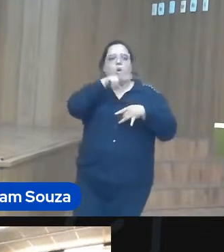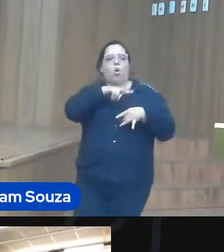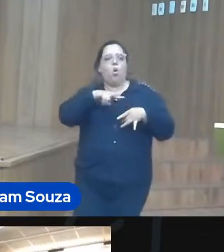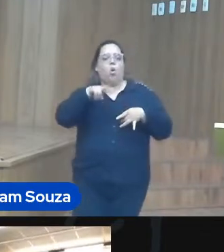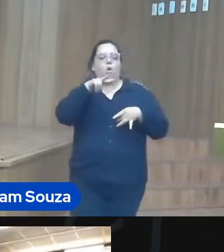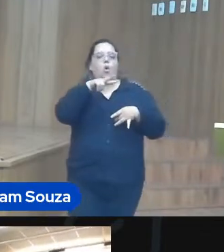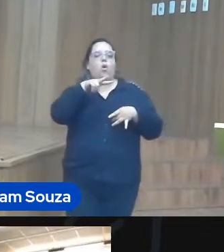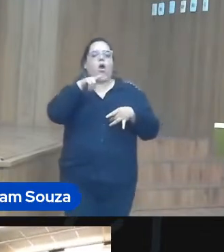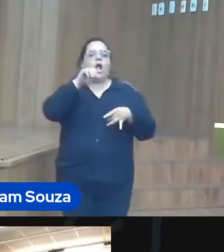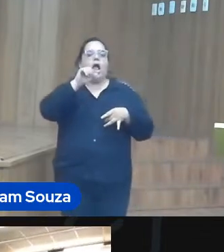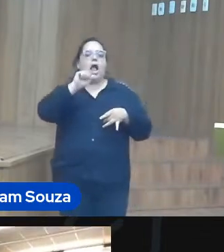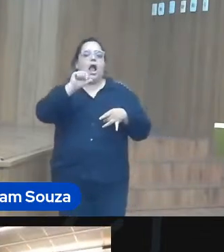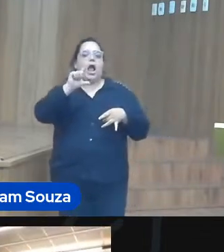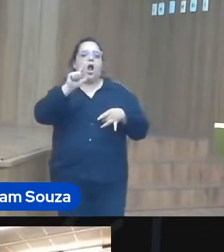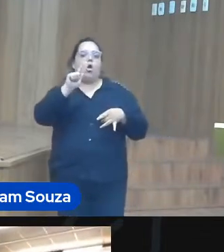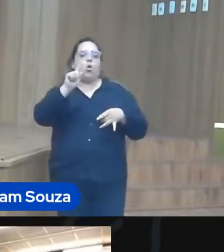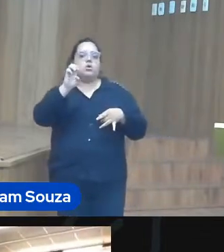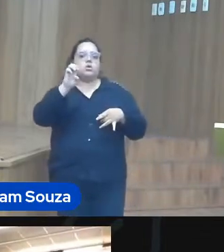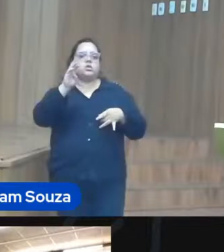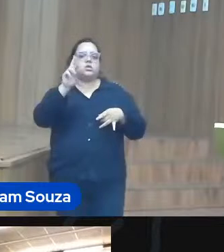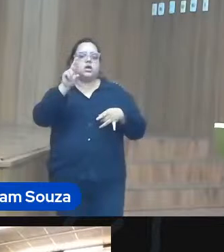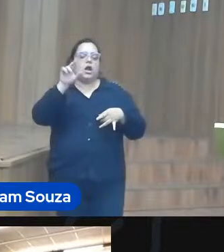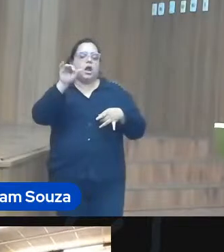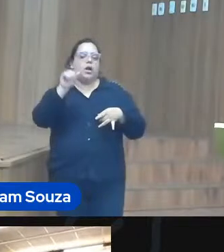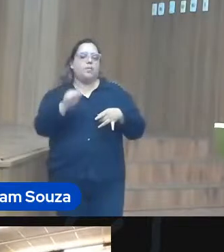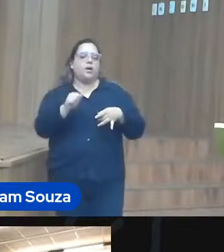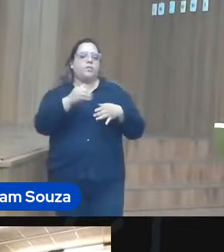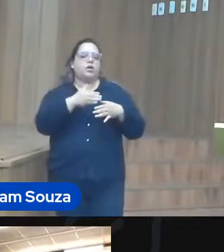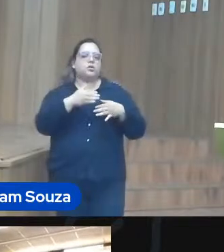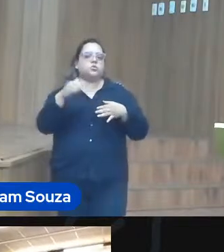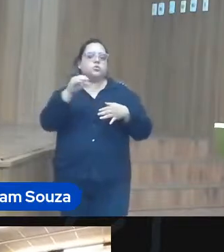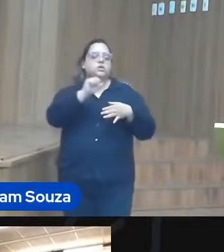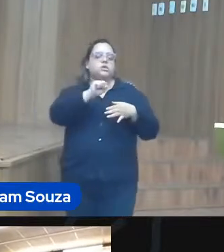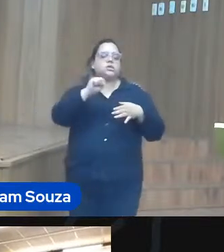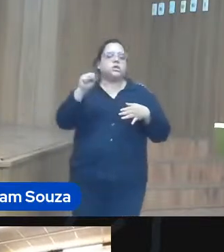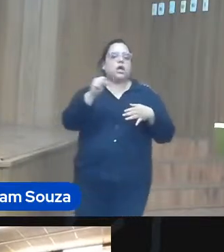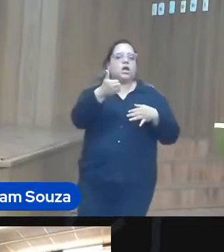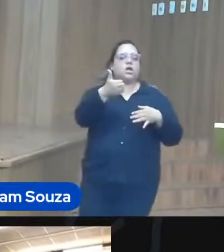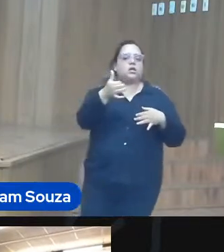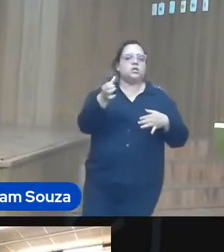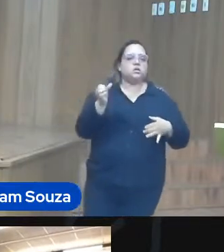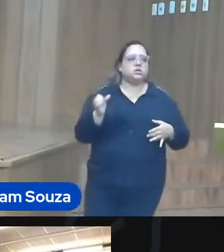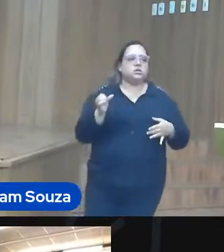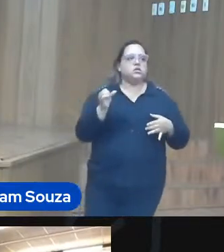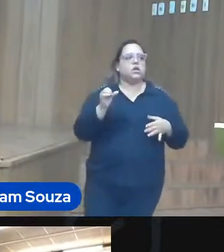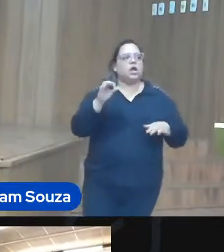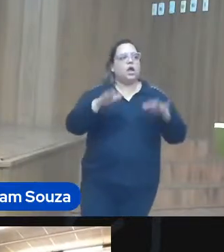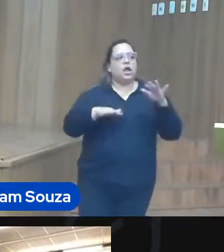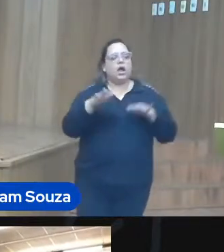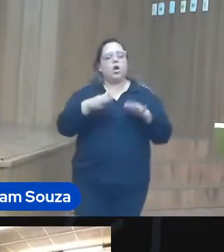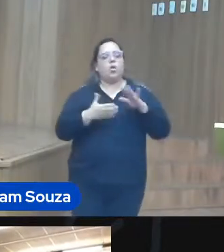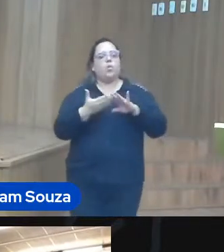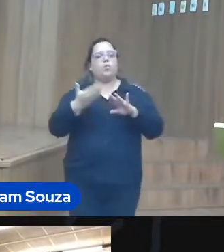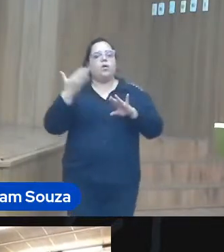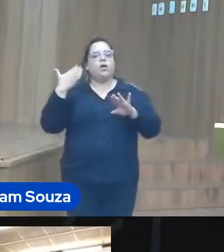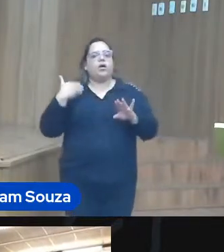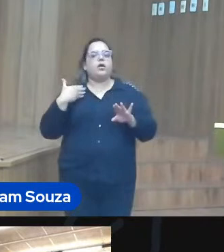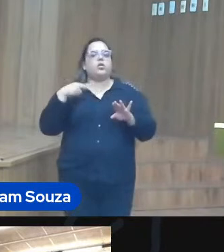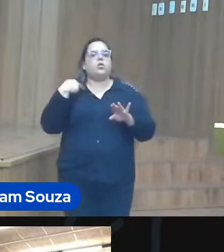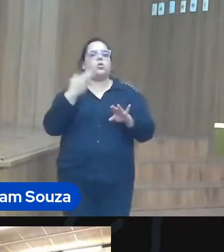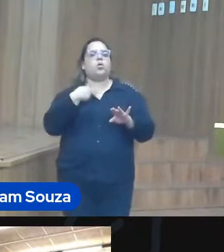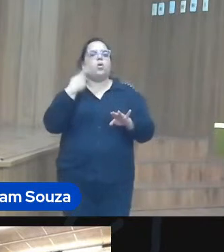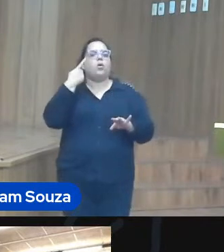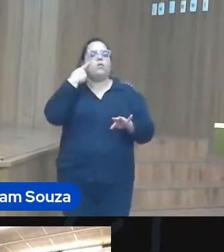exemplo, a partir do século XVI, até antes, alguns aninhos antes, a gente começa a ver que